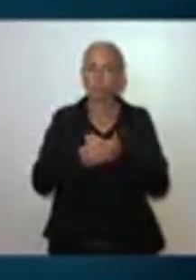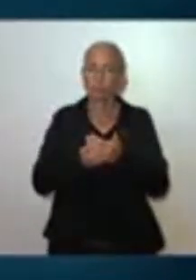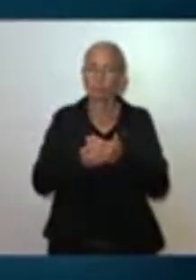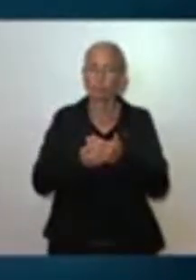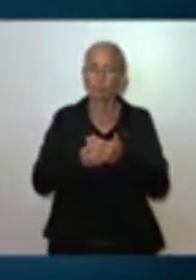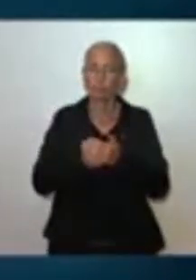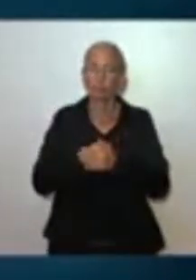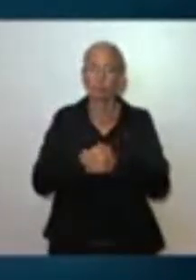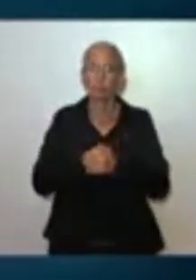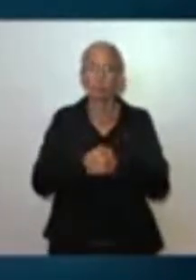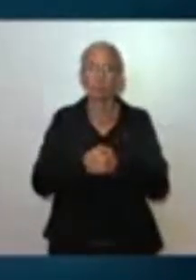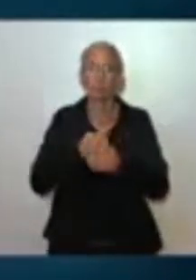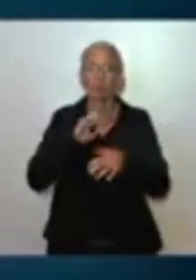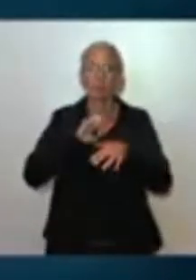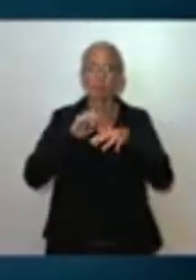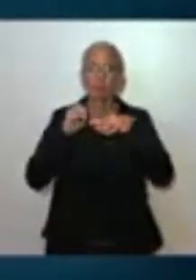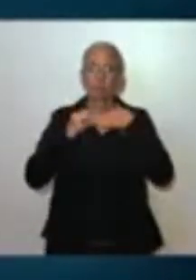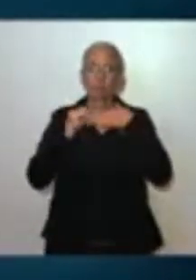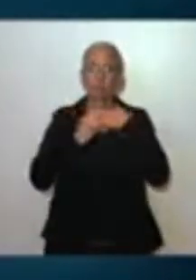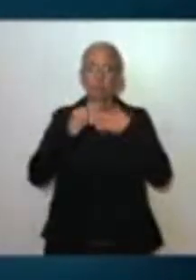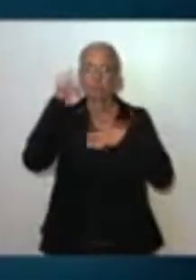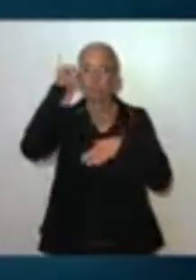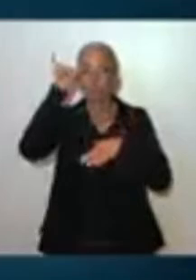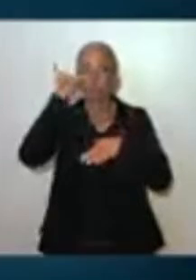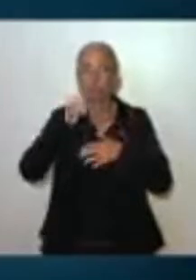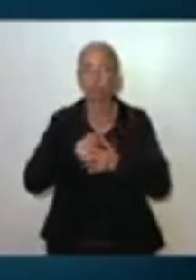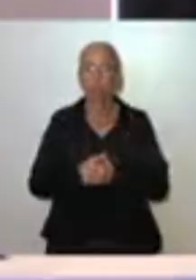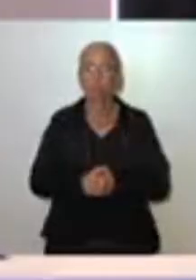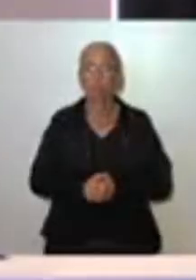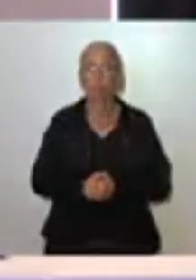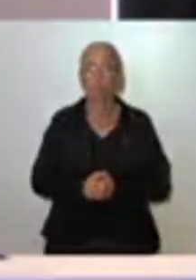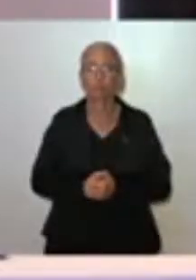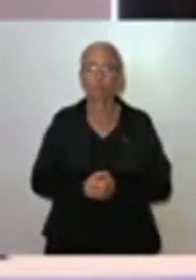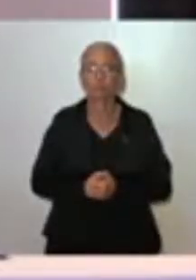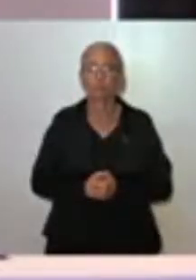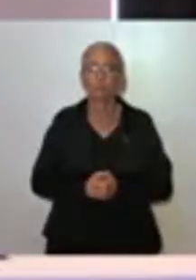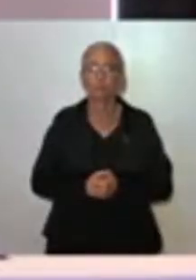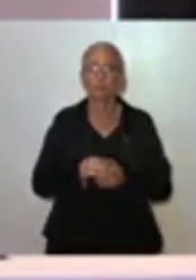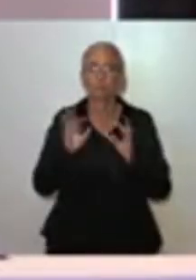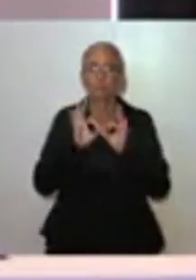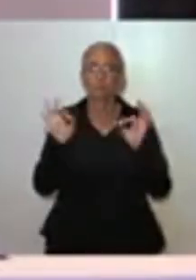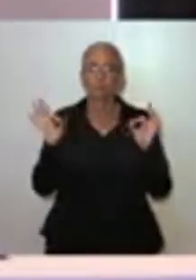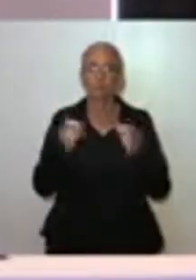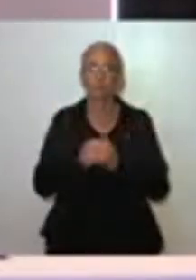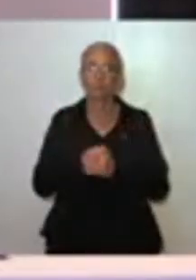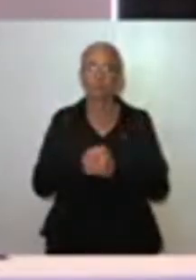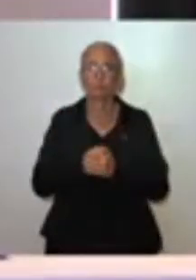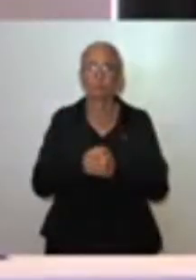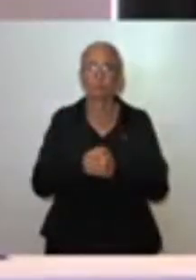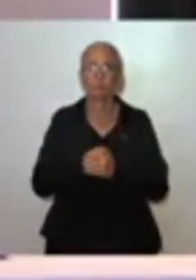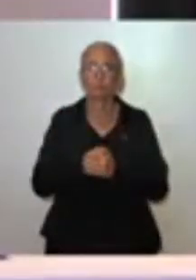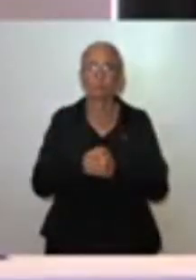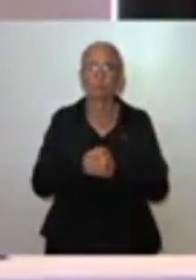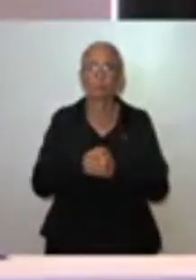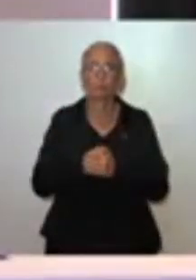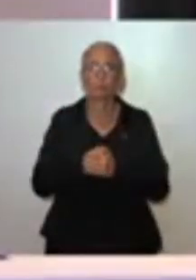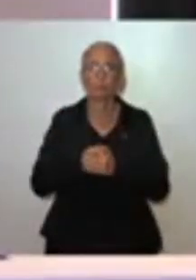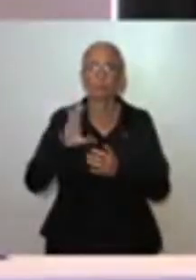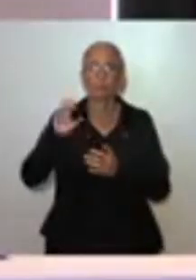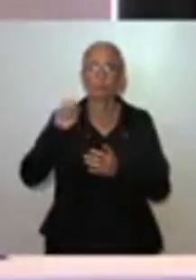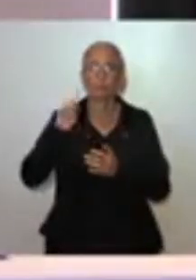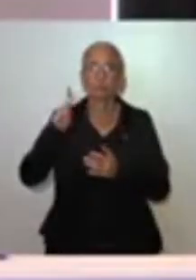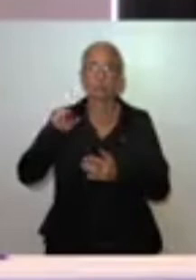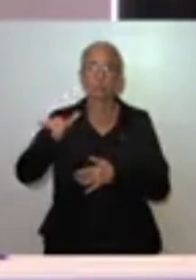nós podemos combater as fake News e é uma frase boa do Mahatma Gandhi em que ele